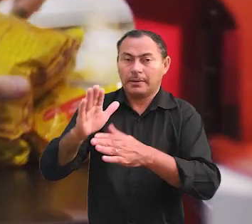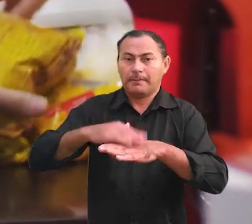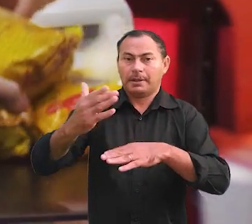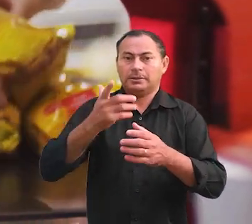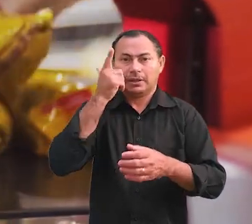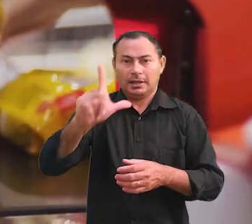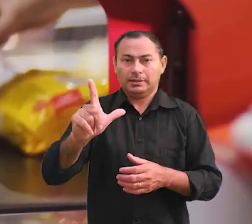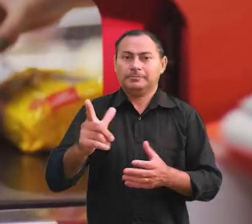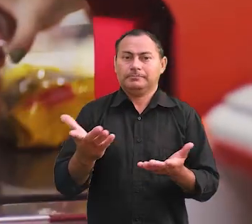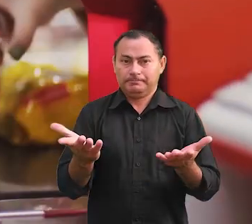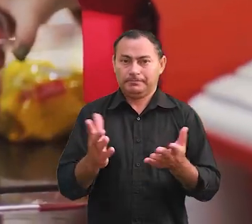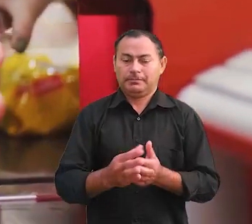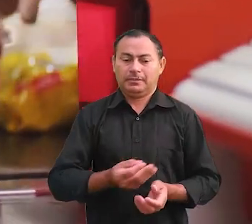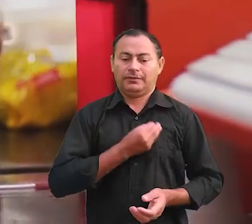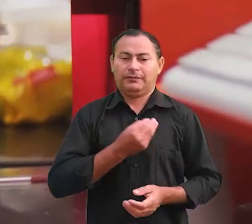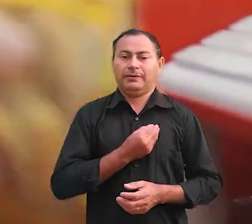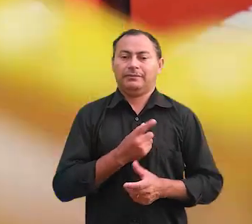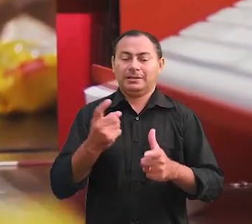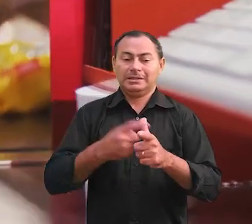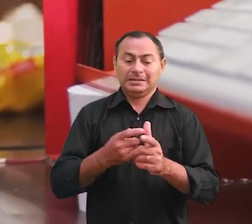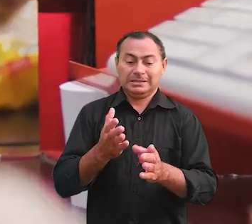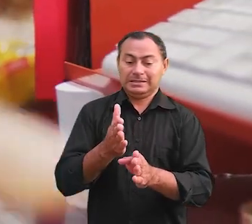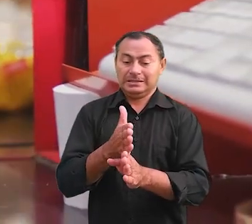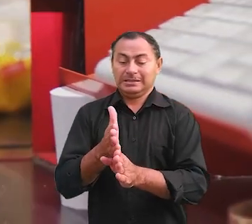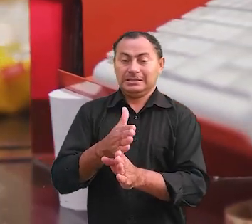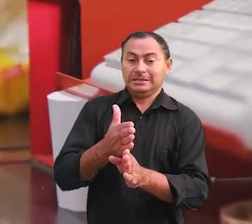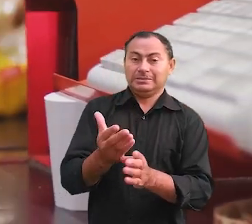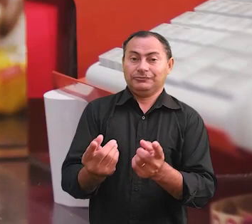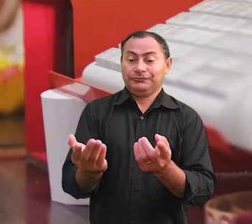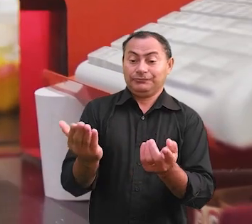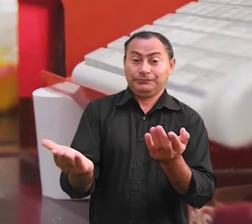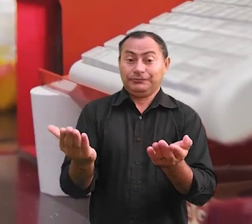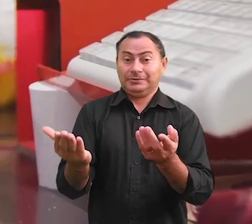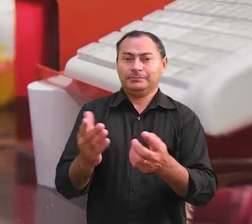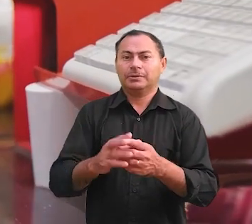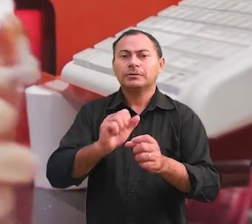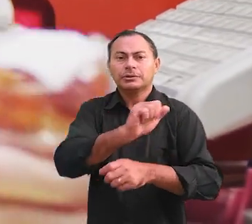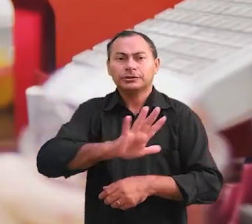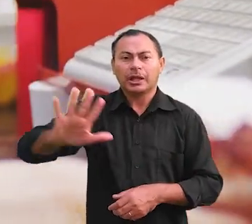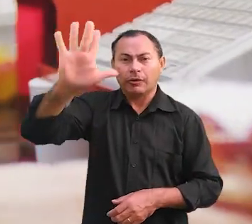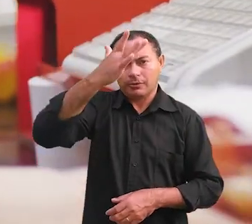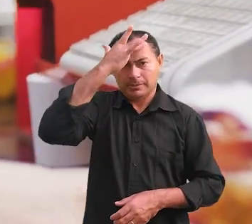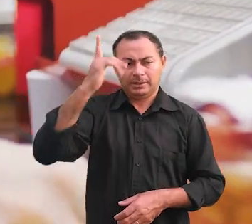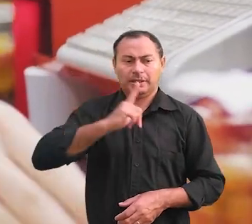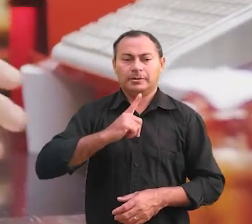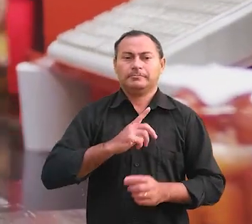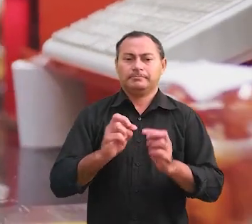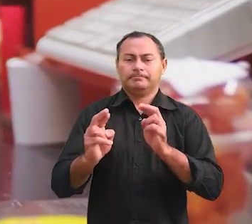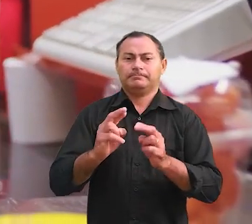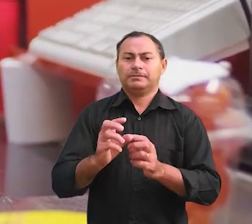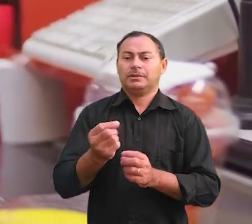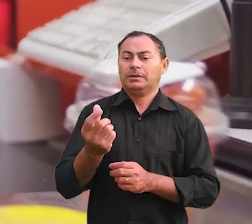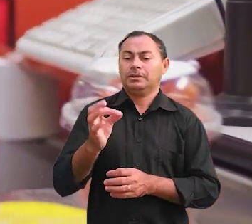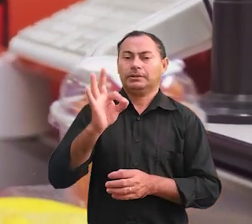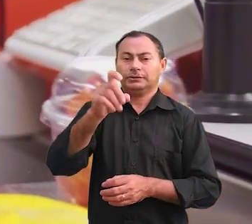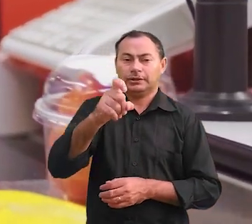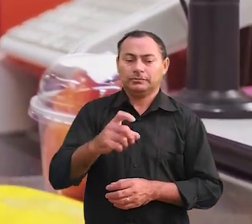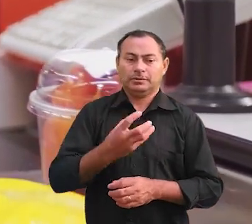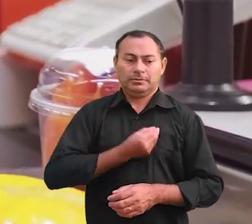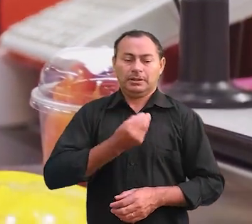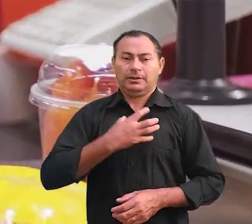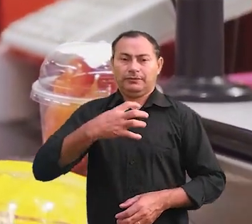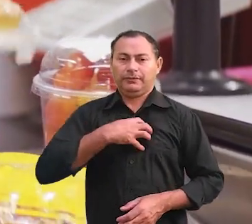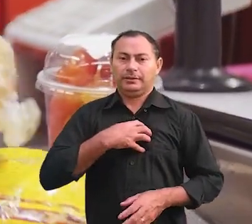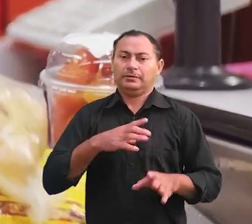gasta mais do que ganha vive na corda bamba o tempo todo no geral as pessoas têm uma renda x